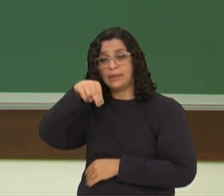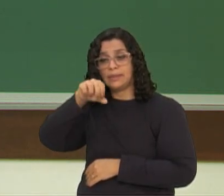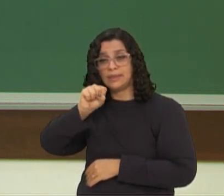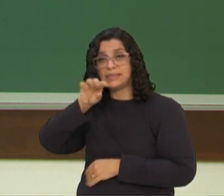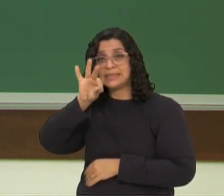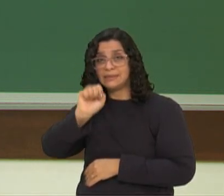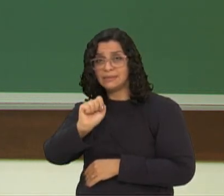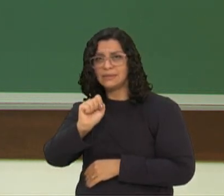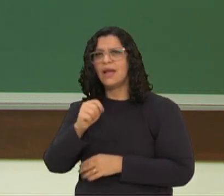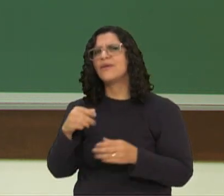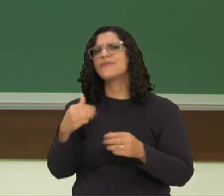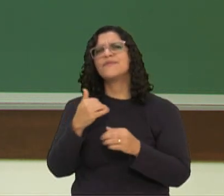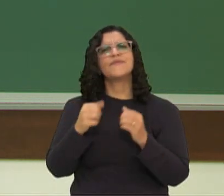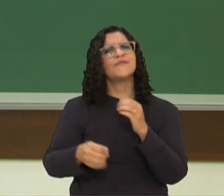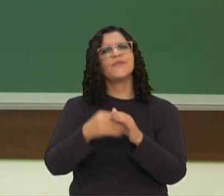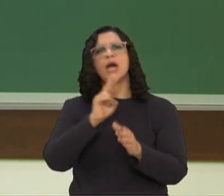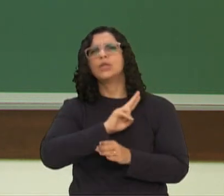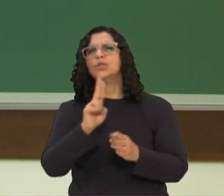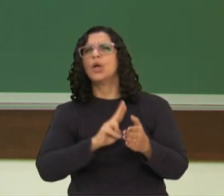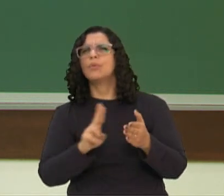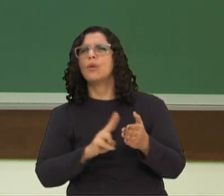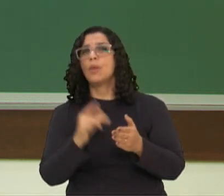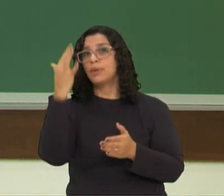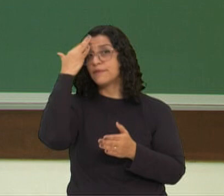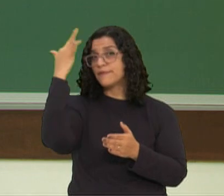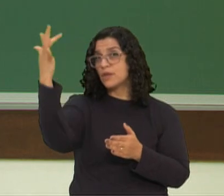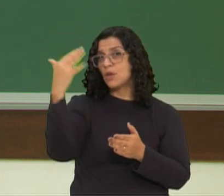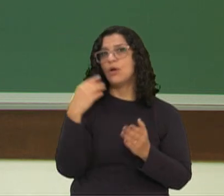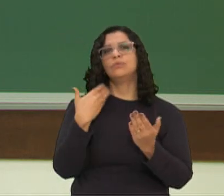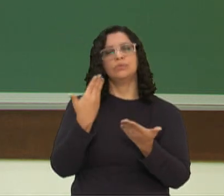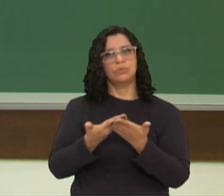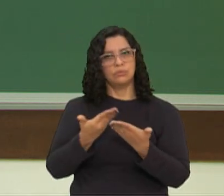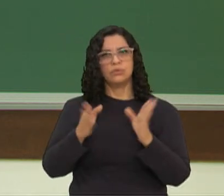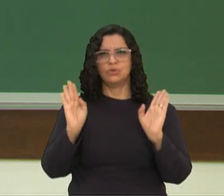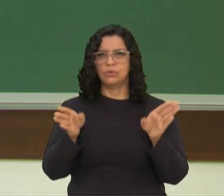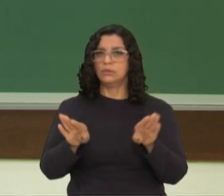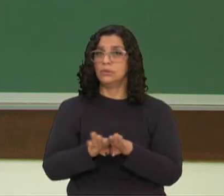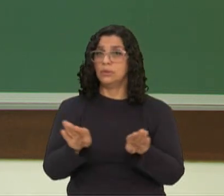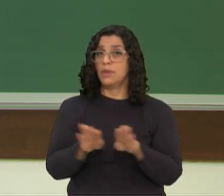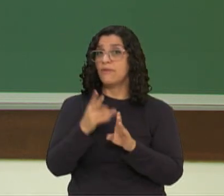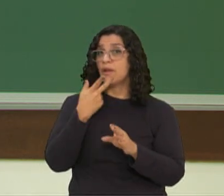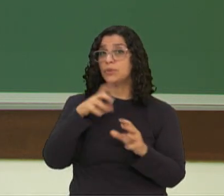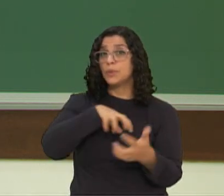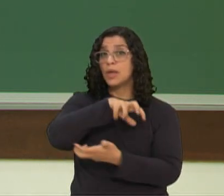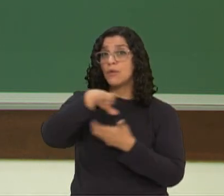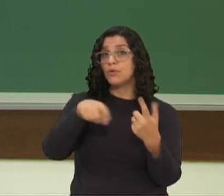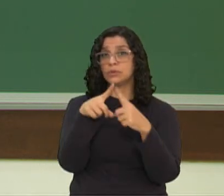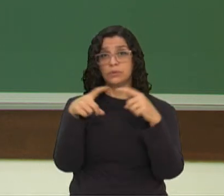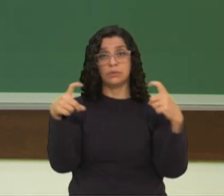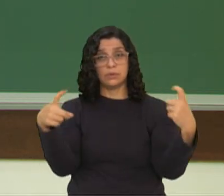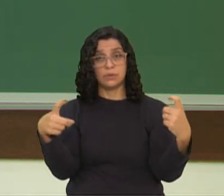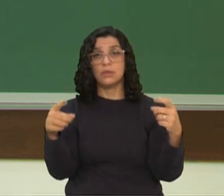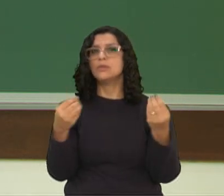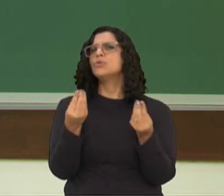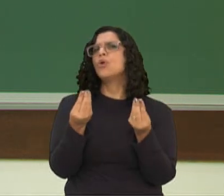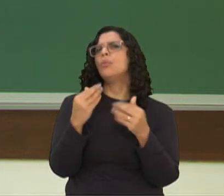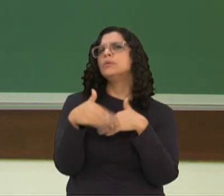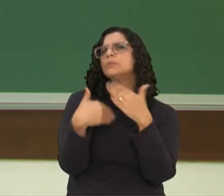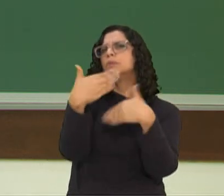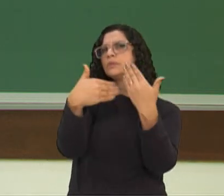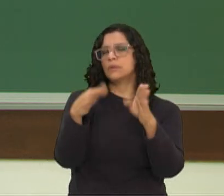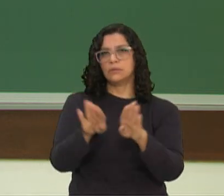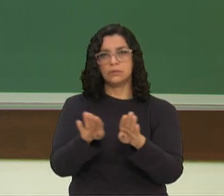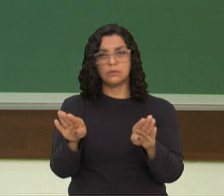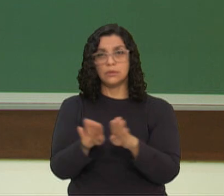Rousseau, Voltaire, os quais nós vamos rever na aula de hoje. Nós abordamos a revolução científica, como ela se